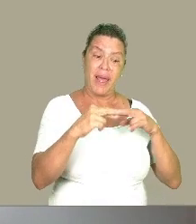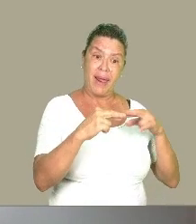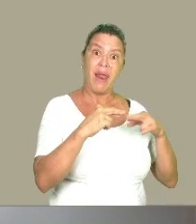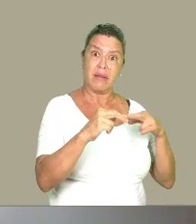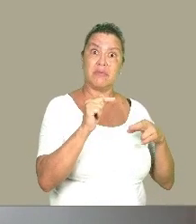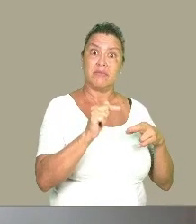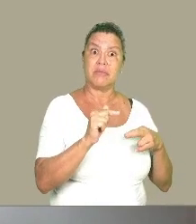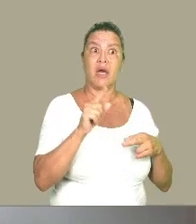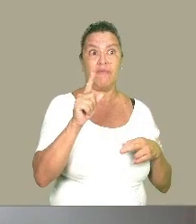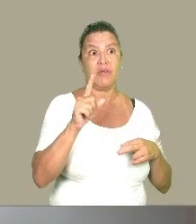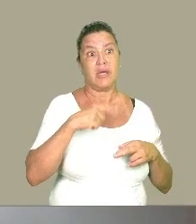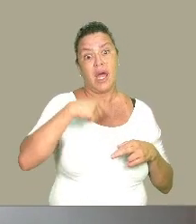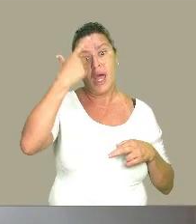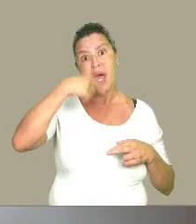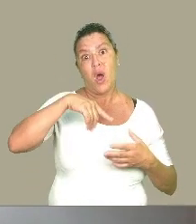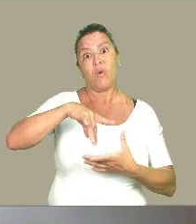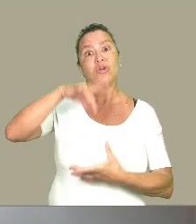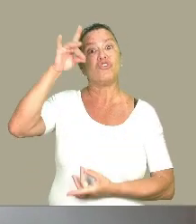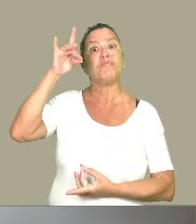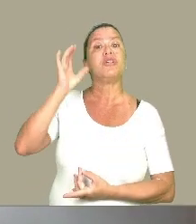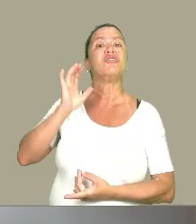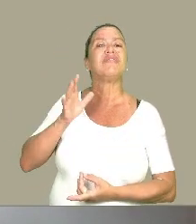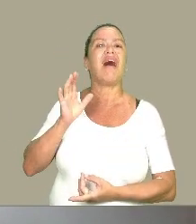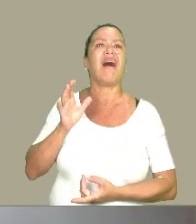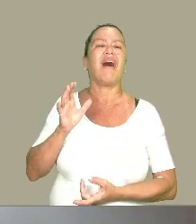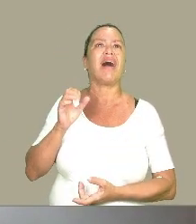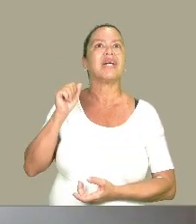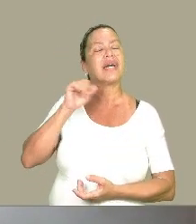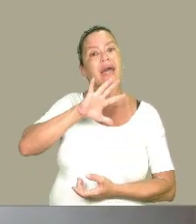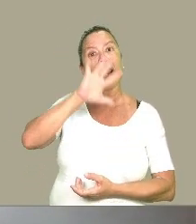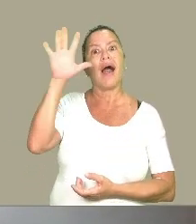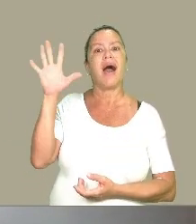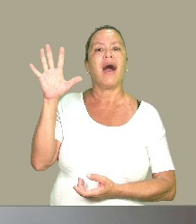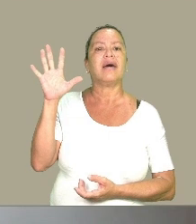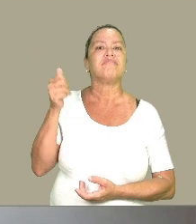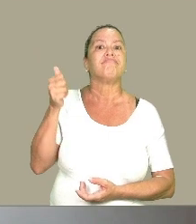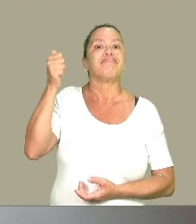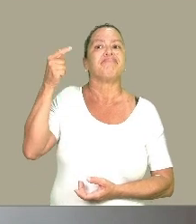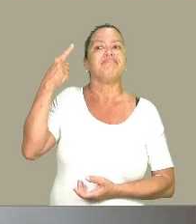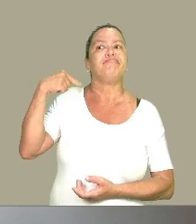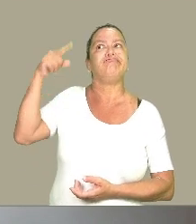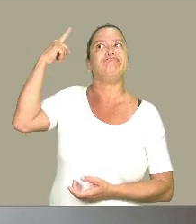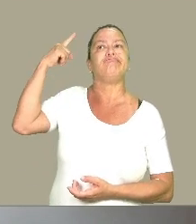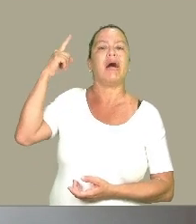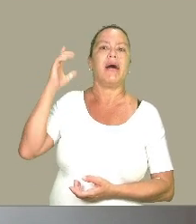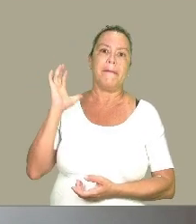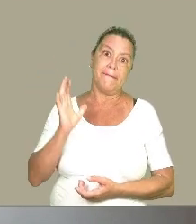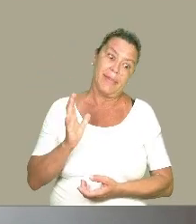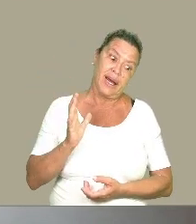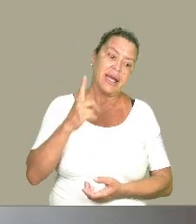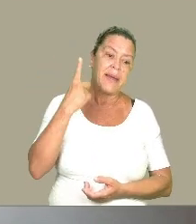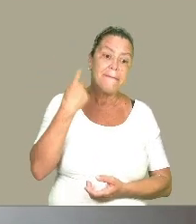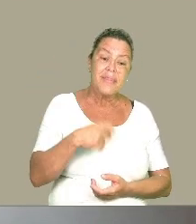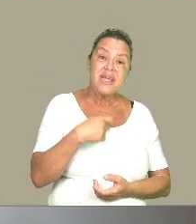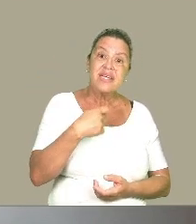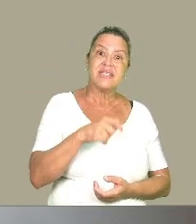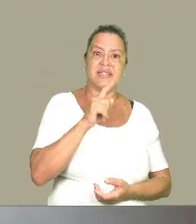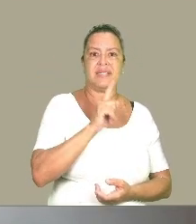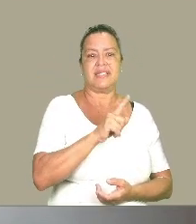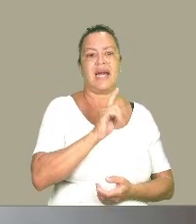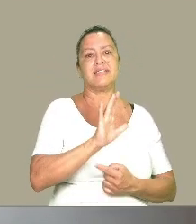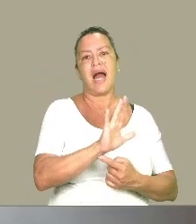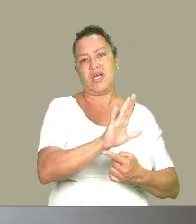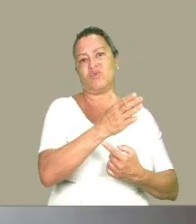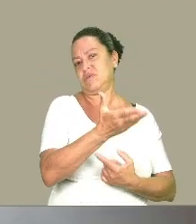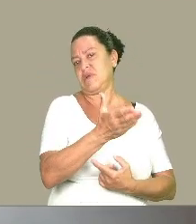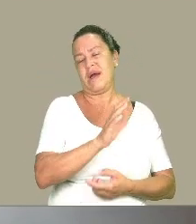que você é um espírito que já está um pouco mais esclarecido, que já está um pouco mais evoluído, que precisa ajudar